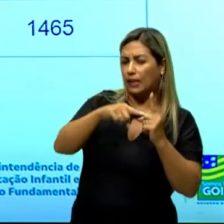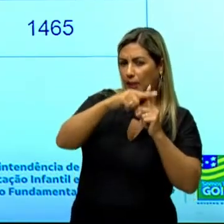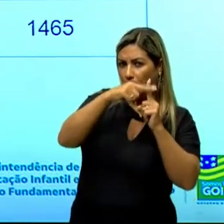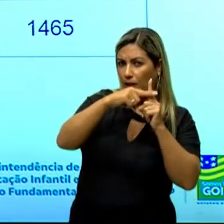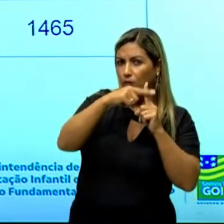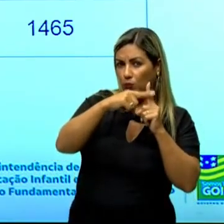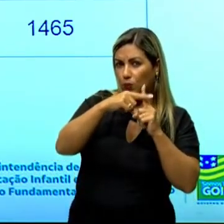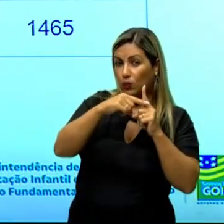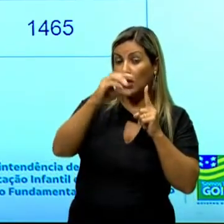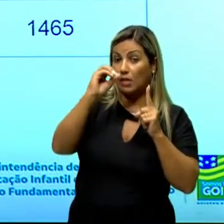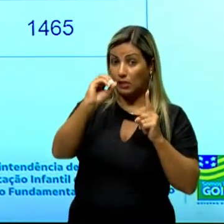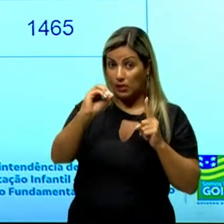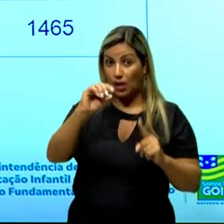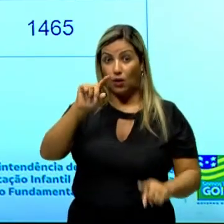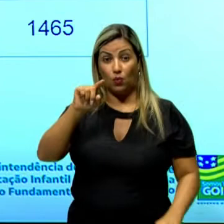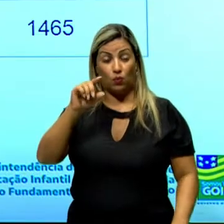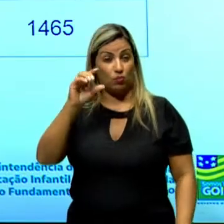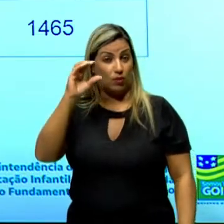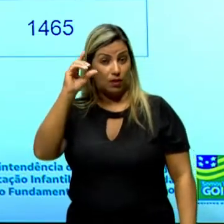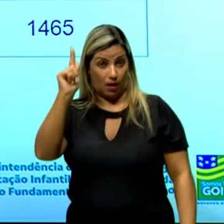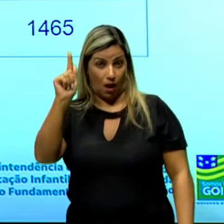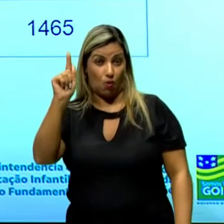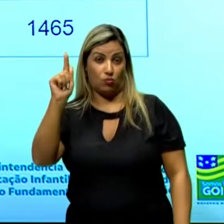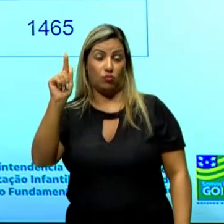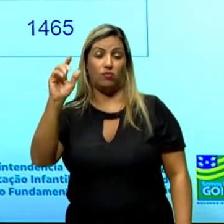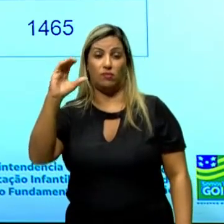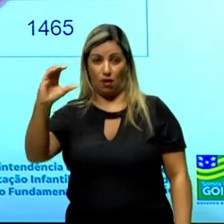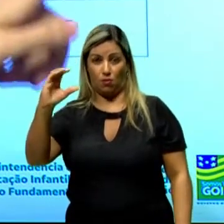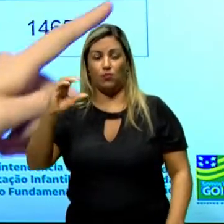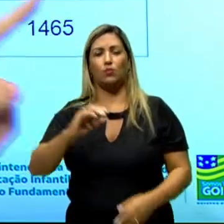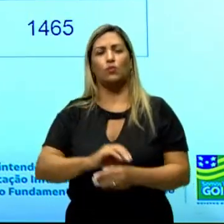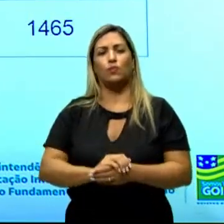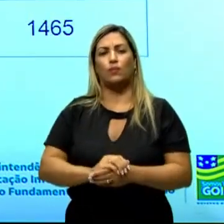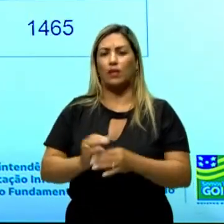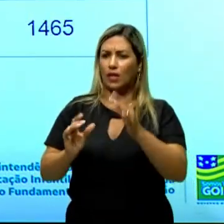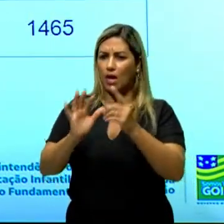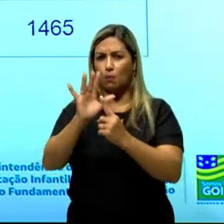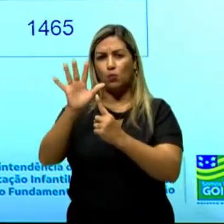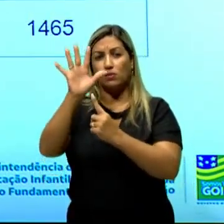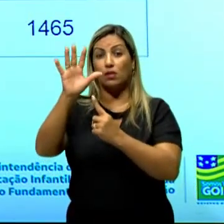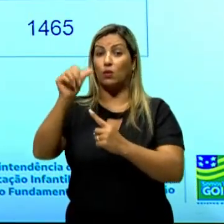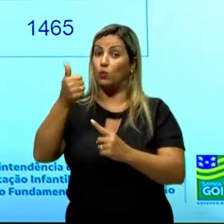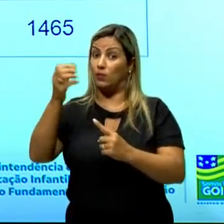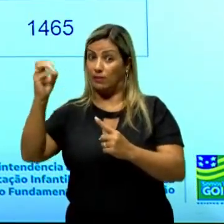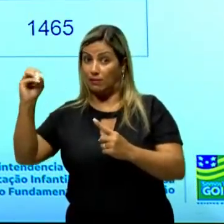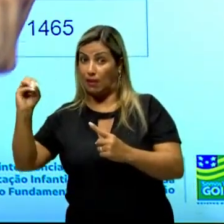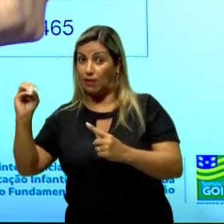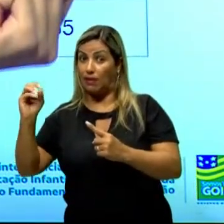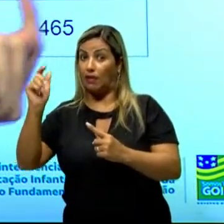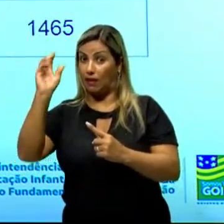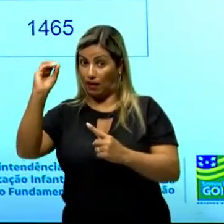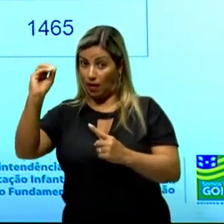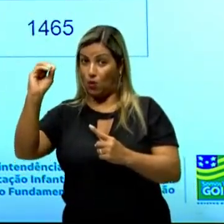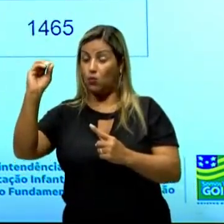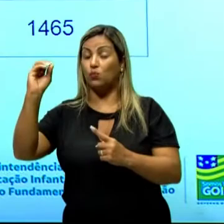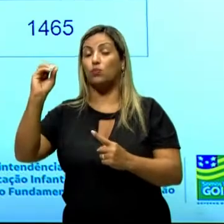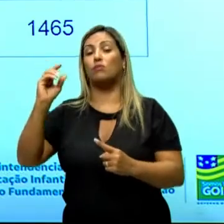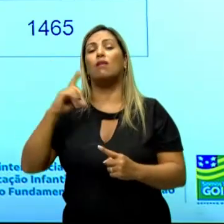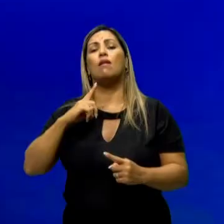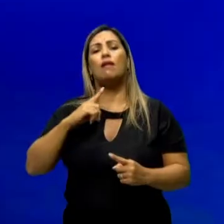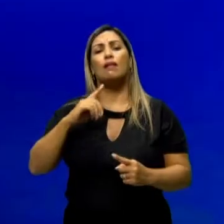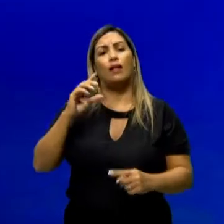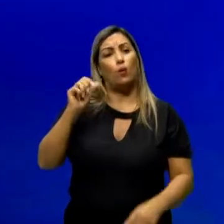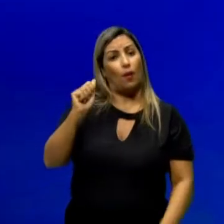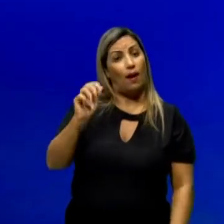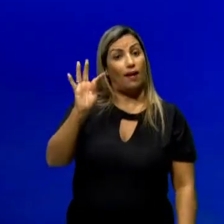fusão de 0 graus Celsius e de ebulição de 100 graus Celsius. Isso tudo a 1 atm, ou